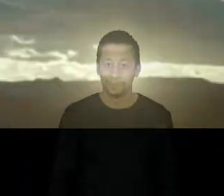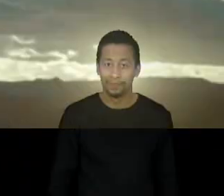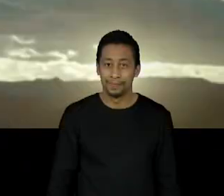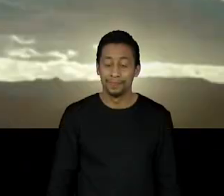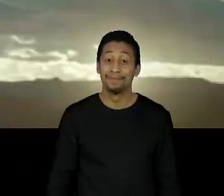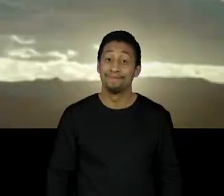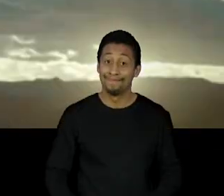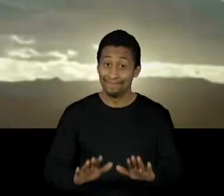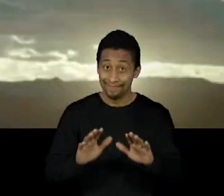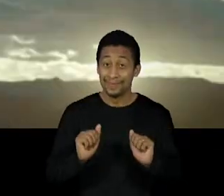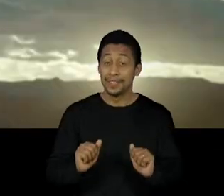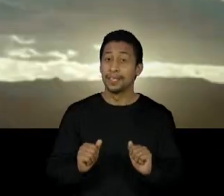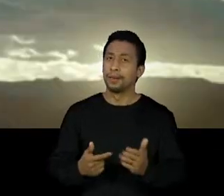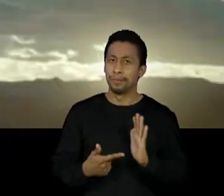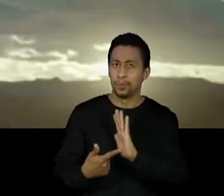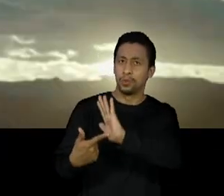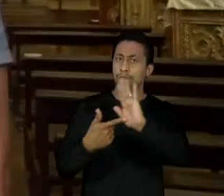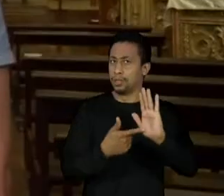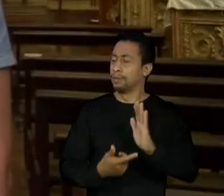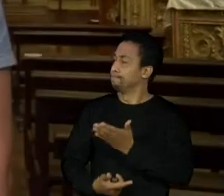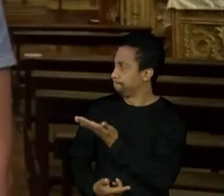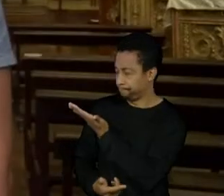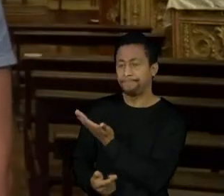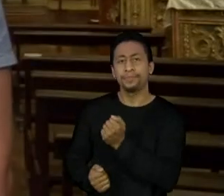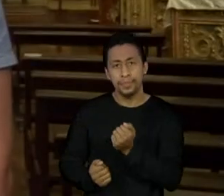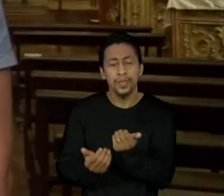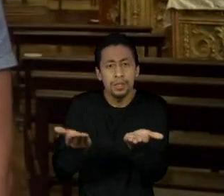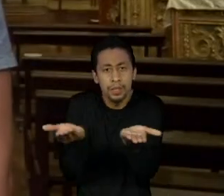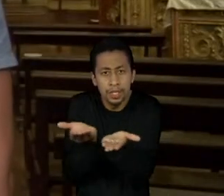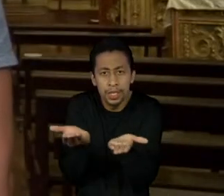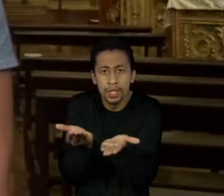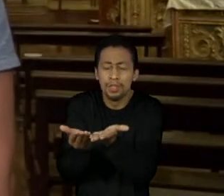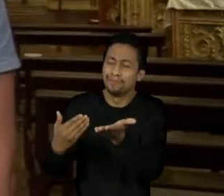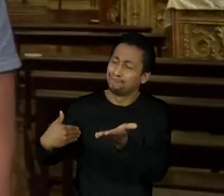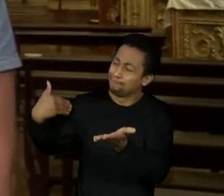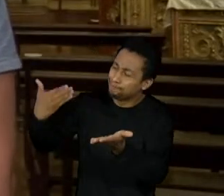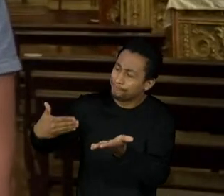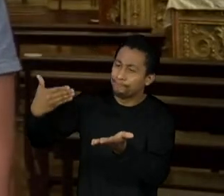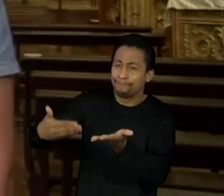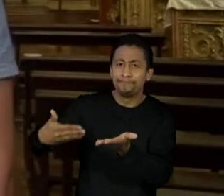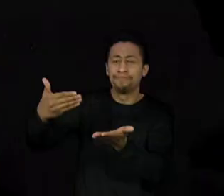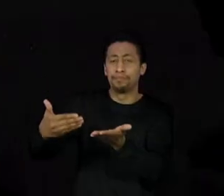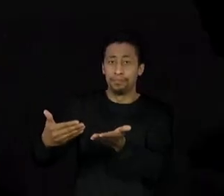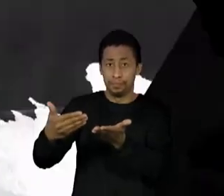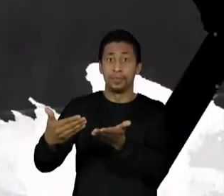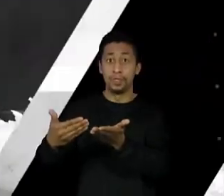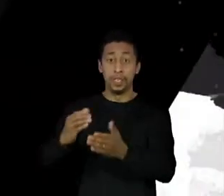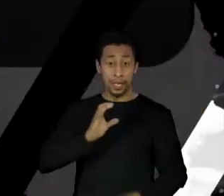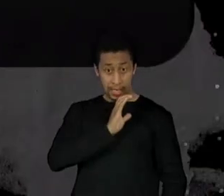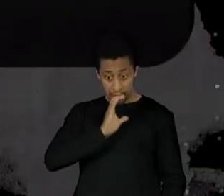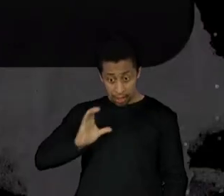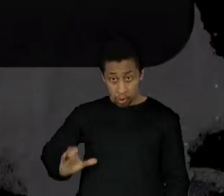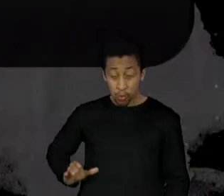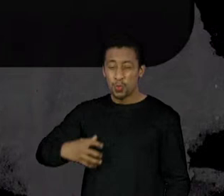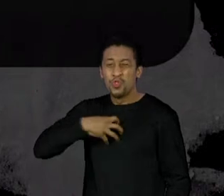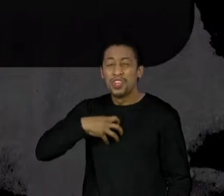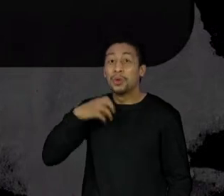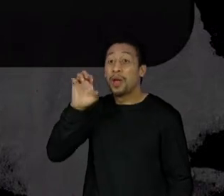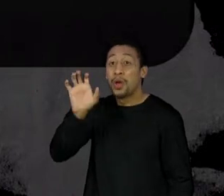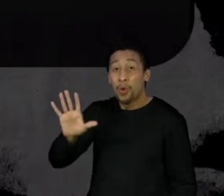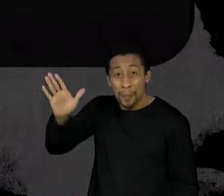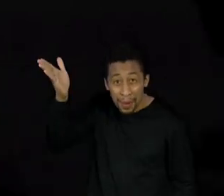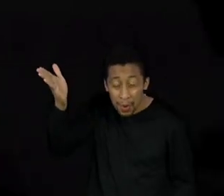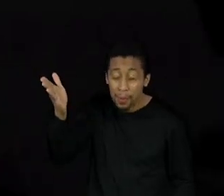Apesar da iconografia cristã ter mostrado, através dos séculos, um Cristo muito europeu, Jesus era um semita,